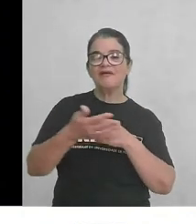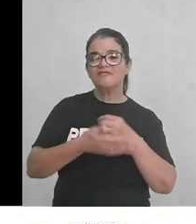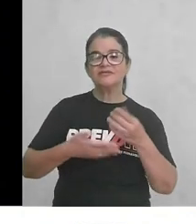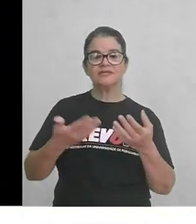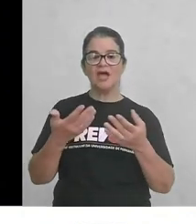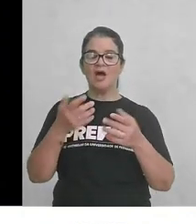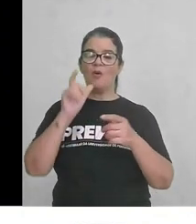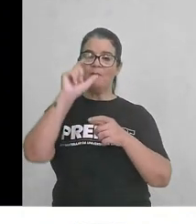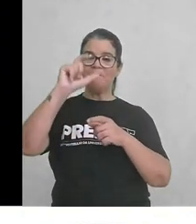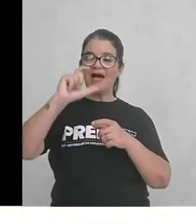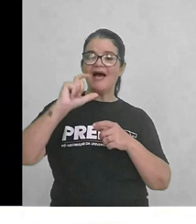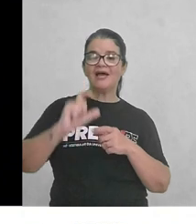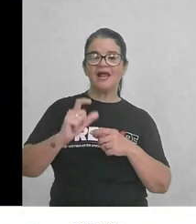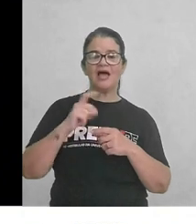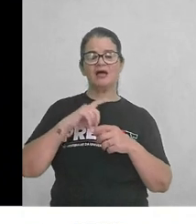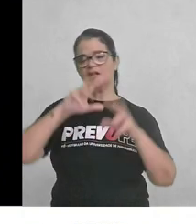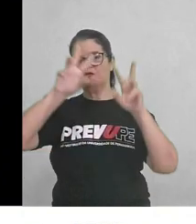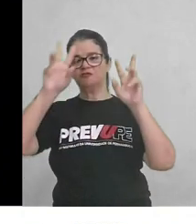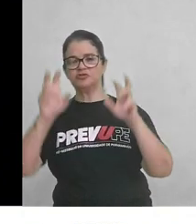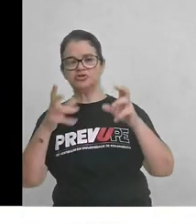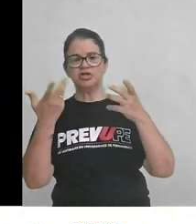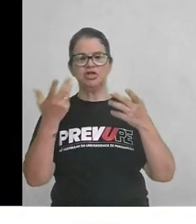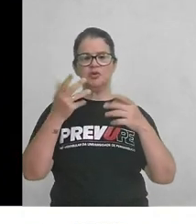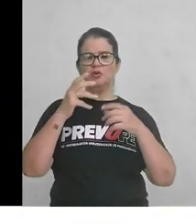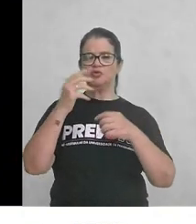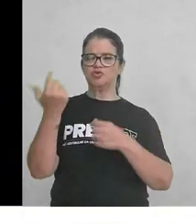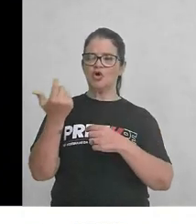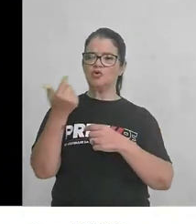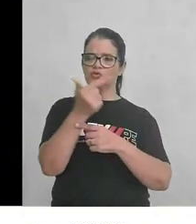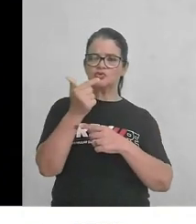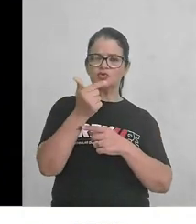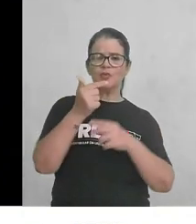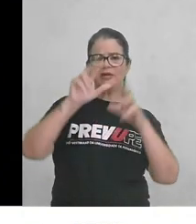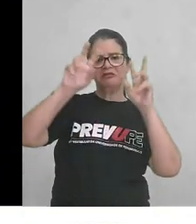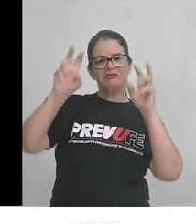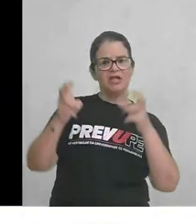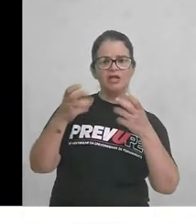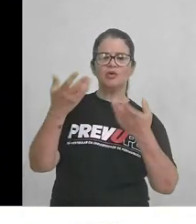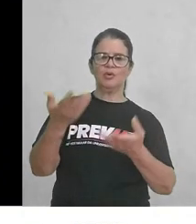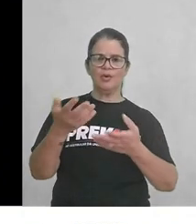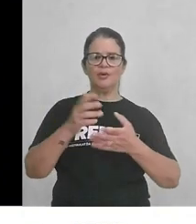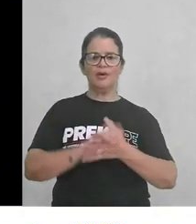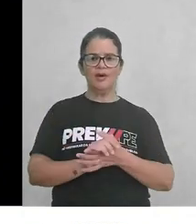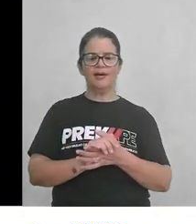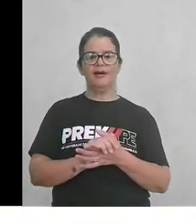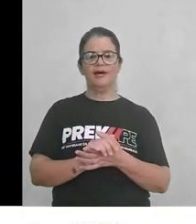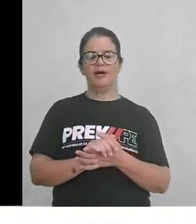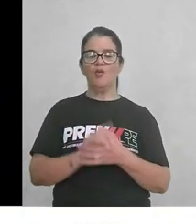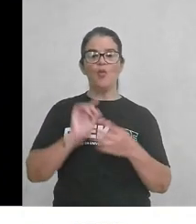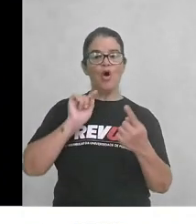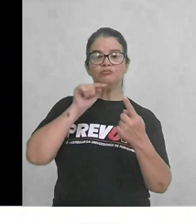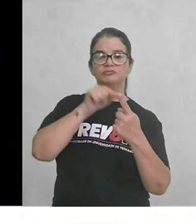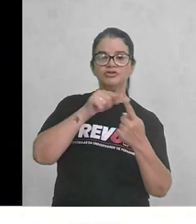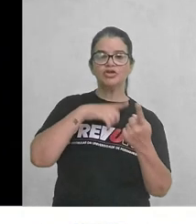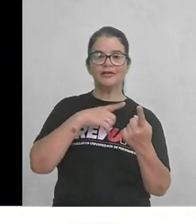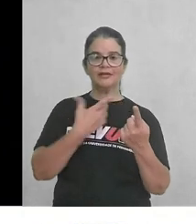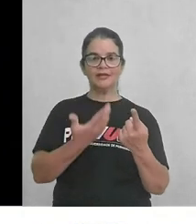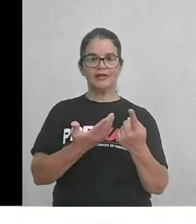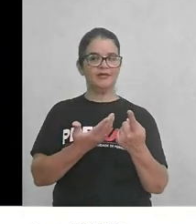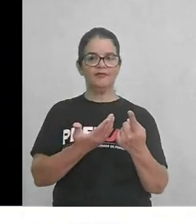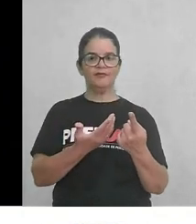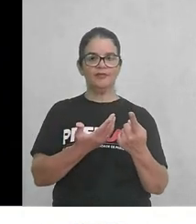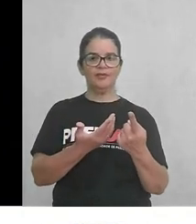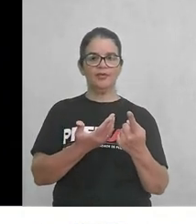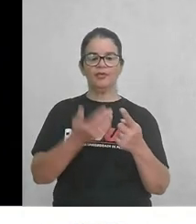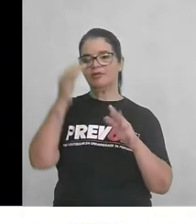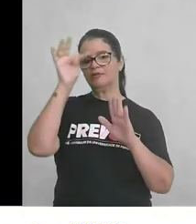ver o objetivo daquele texto, tá? Identificar os pontos principais.